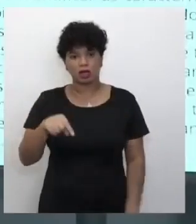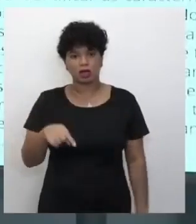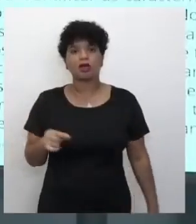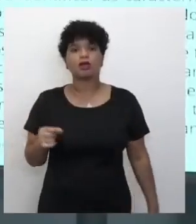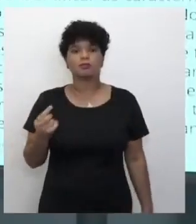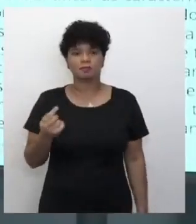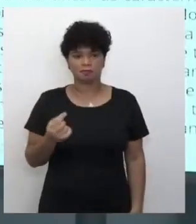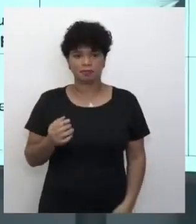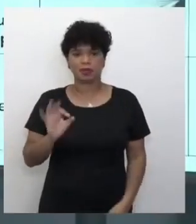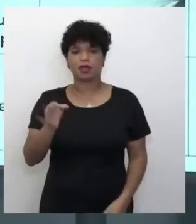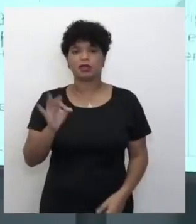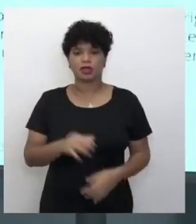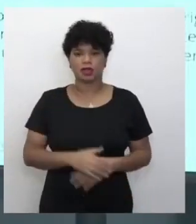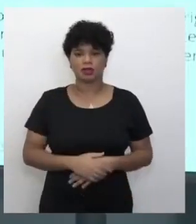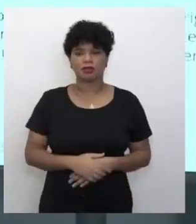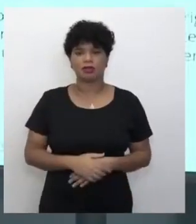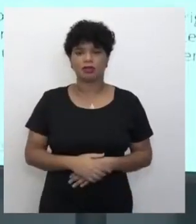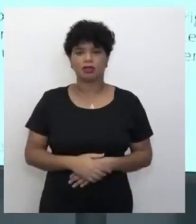o